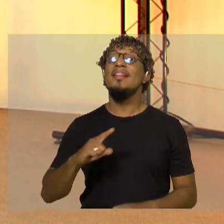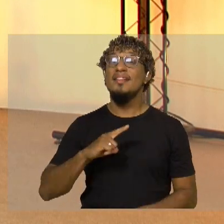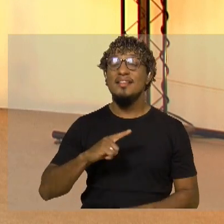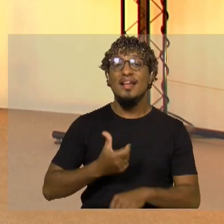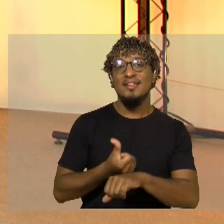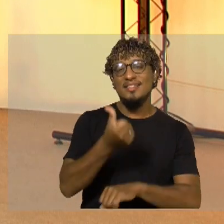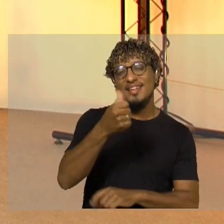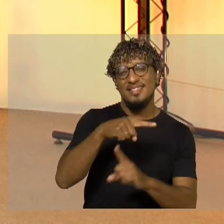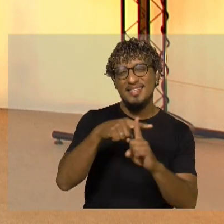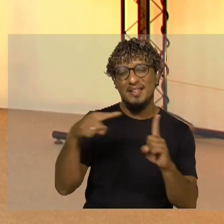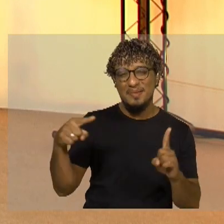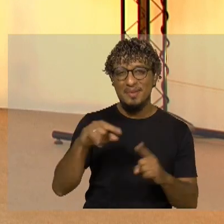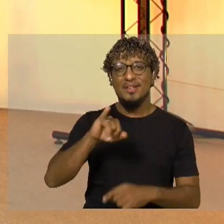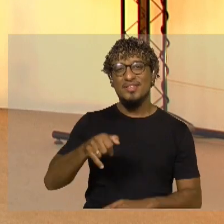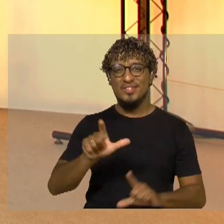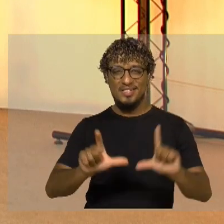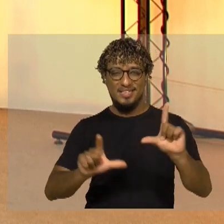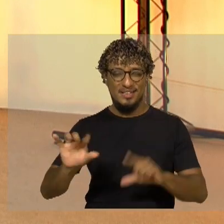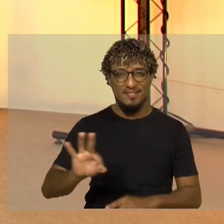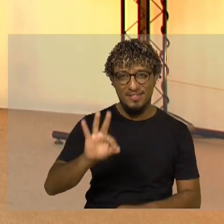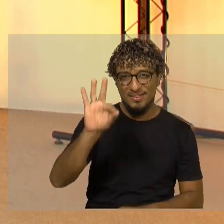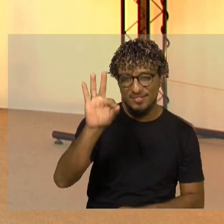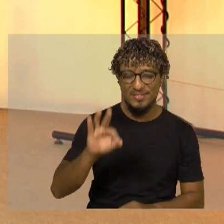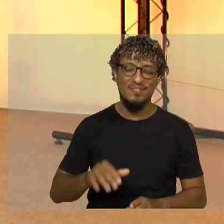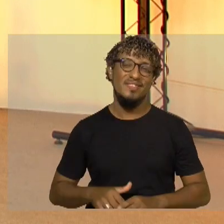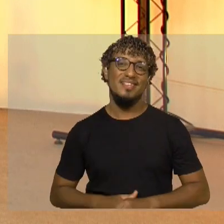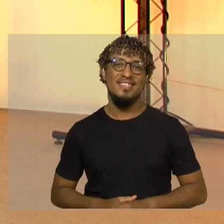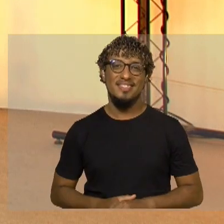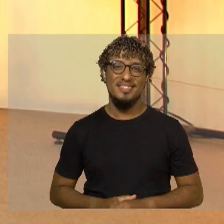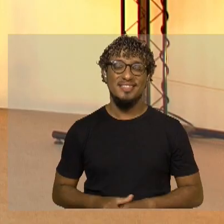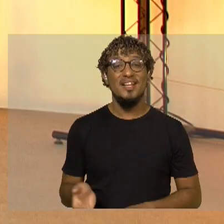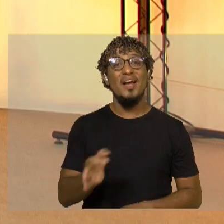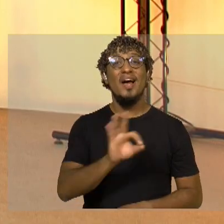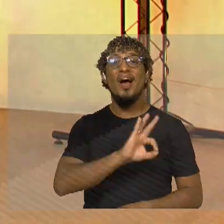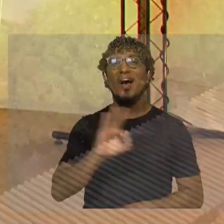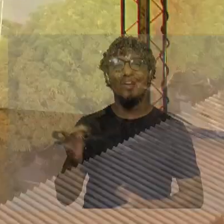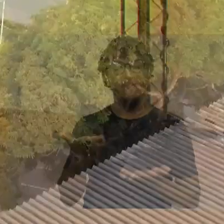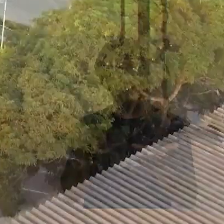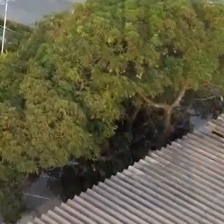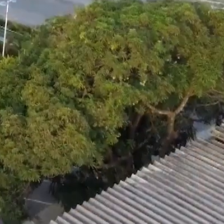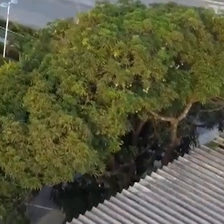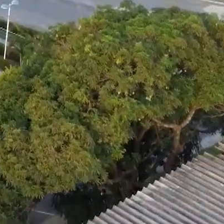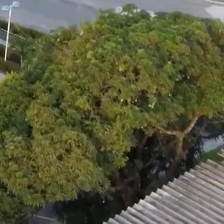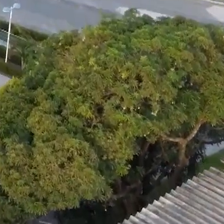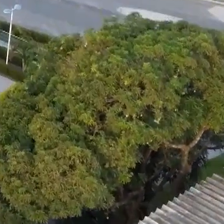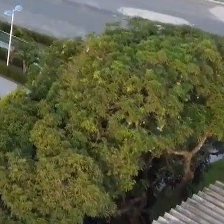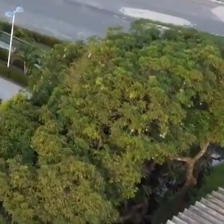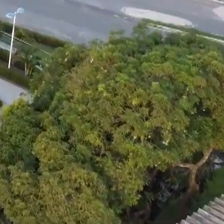no programa Destaques JTV UFMA, às 18h30. Uma ótima tarde para você.